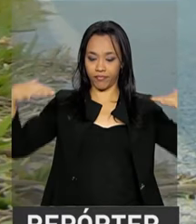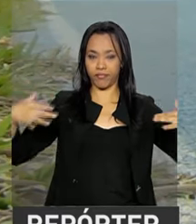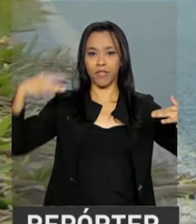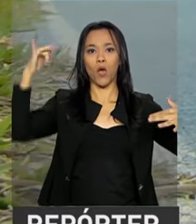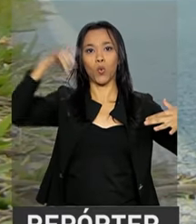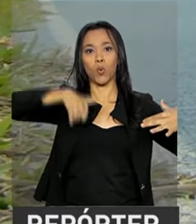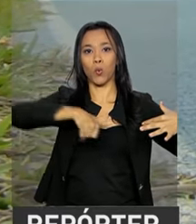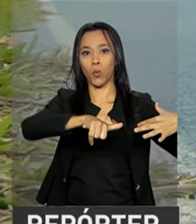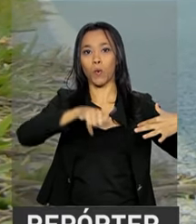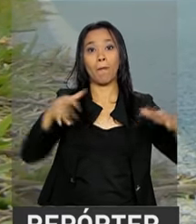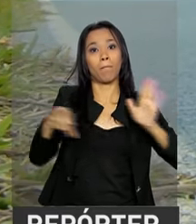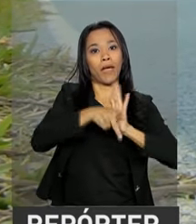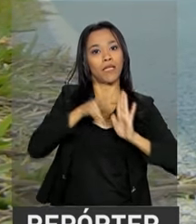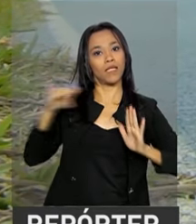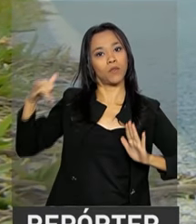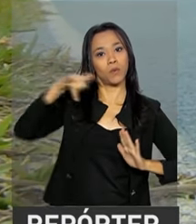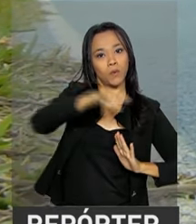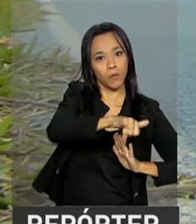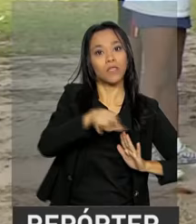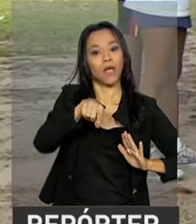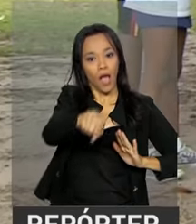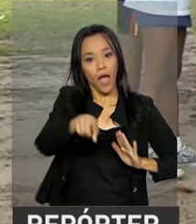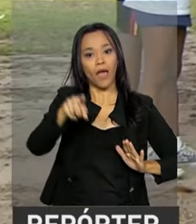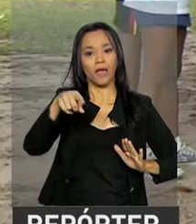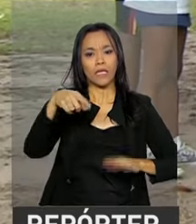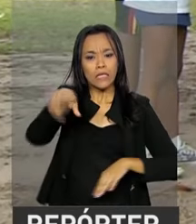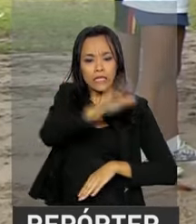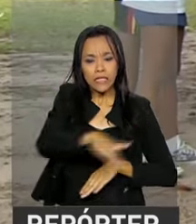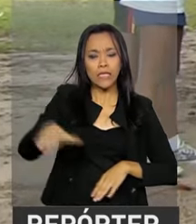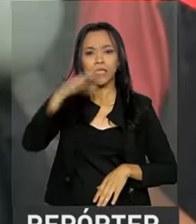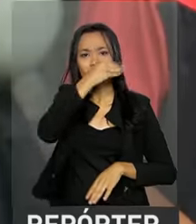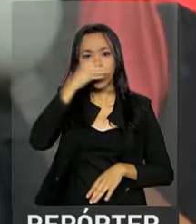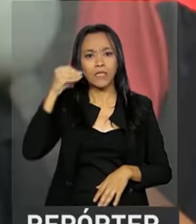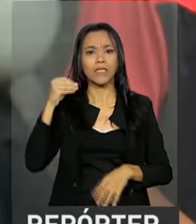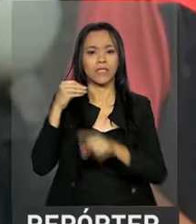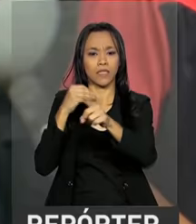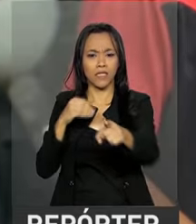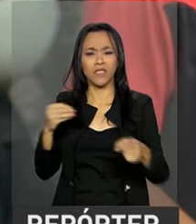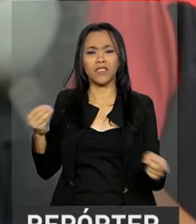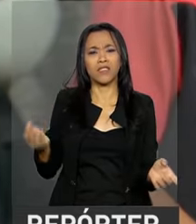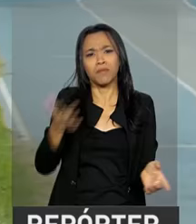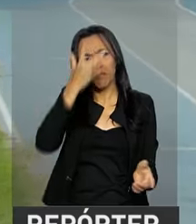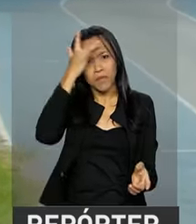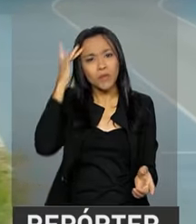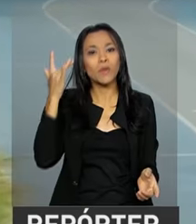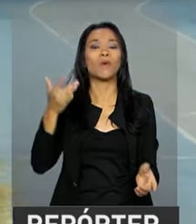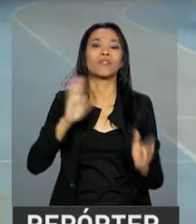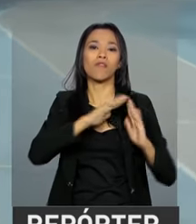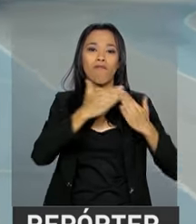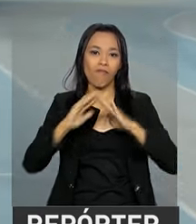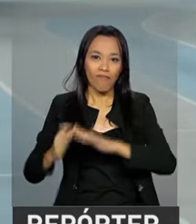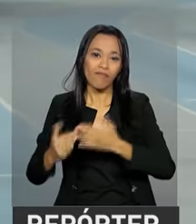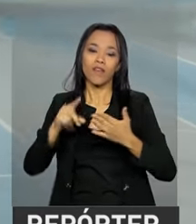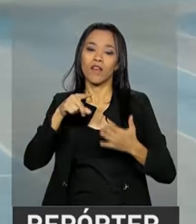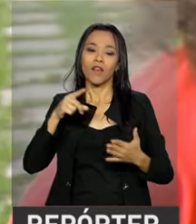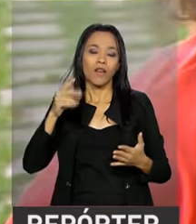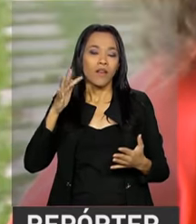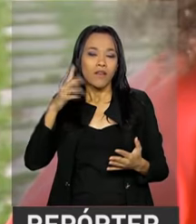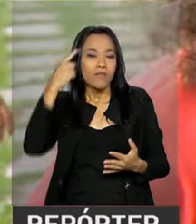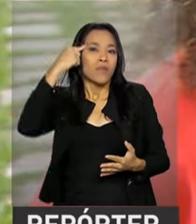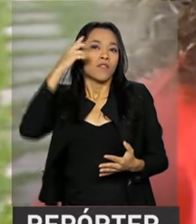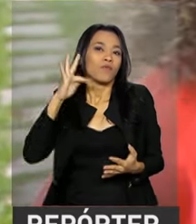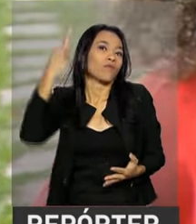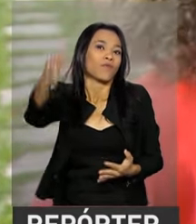brasileiros treinaram para os Jogos Rio 2016, que crianças e adolescentes de comunidades cariocas correm atrás de um grande futuro.